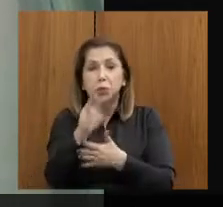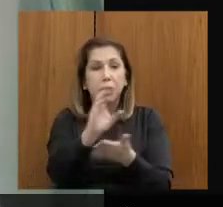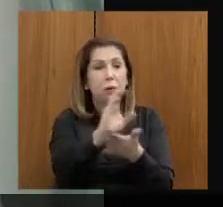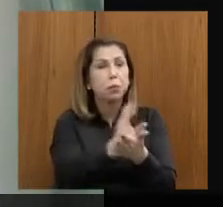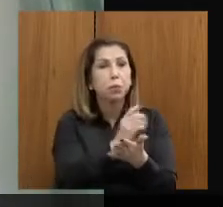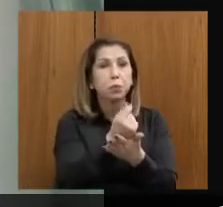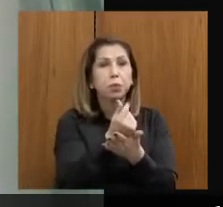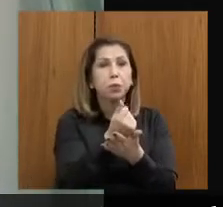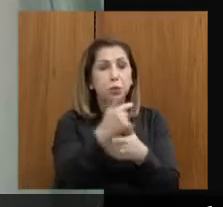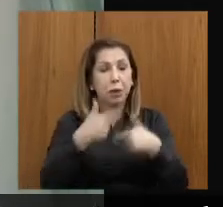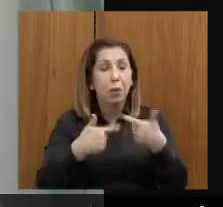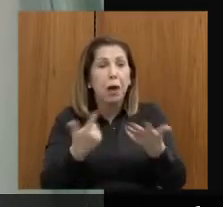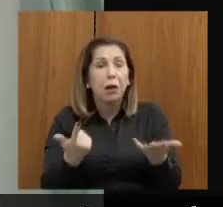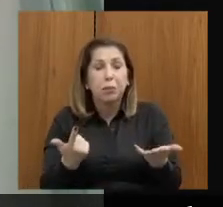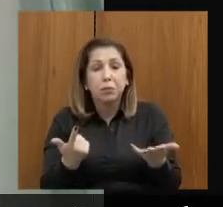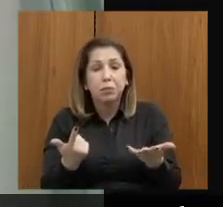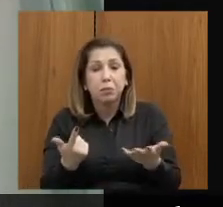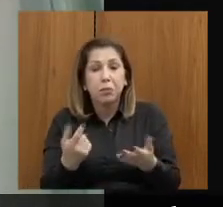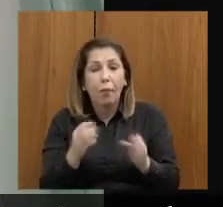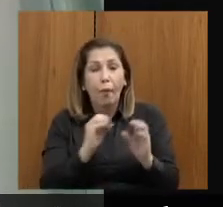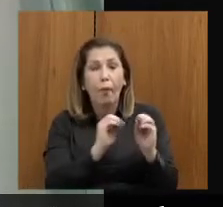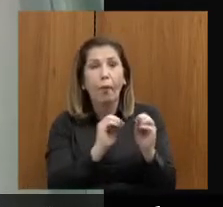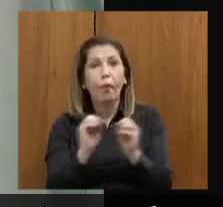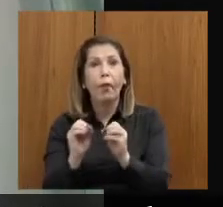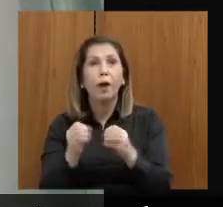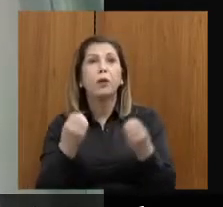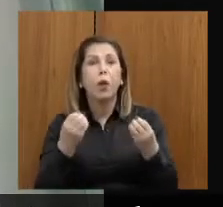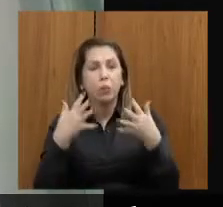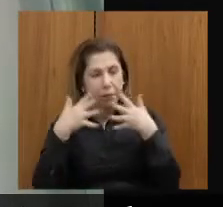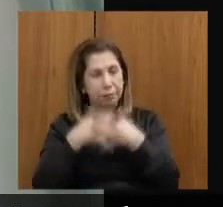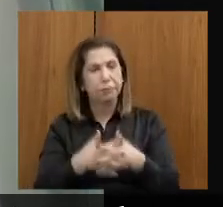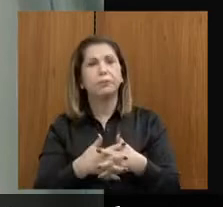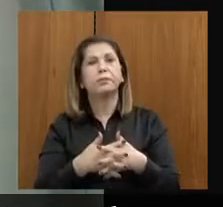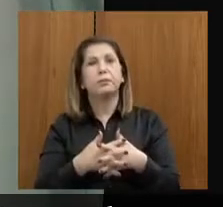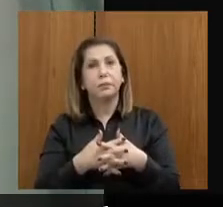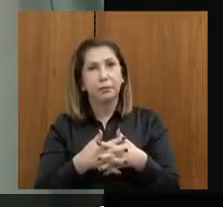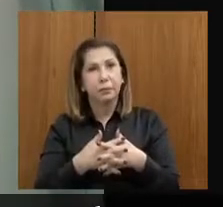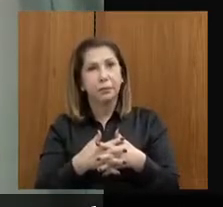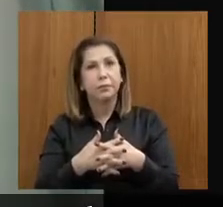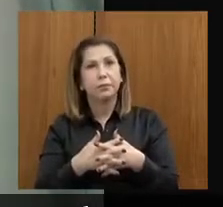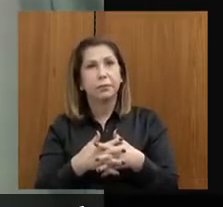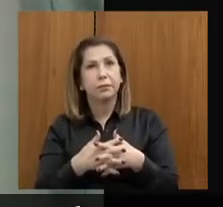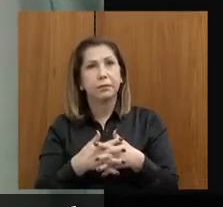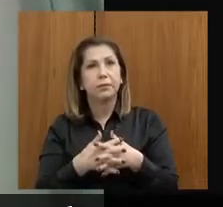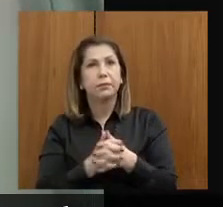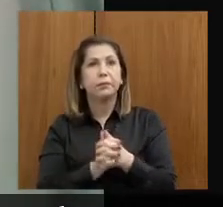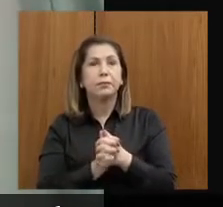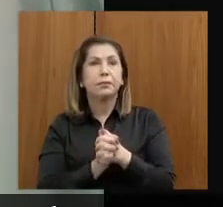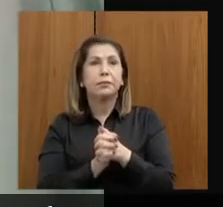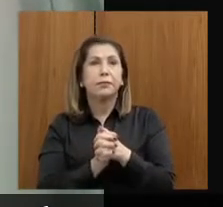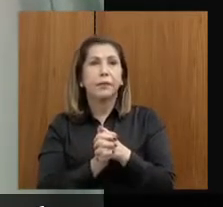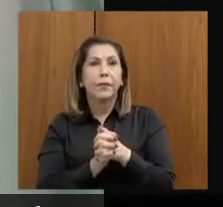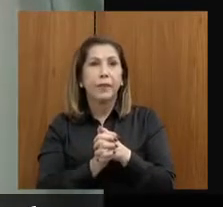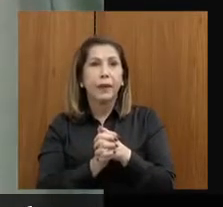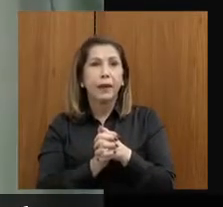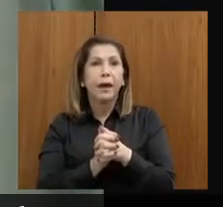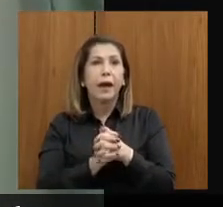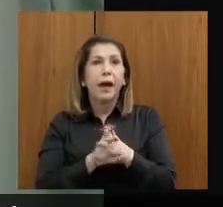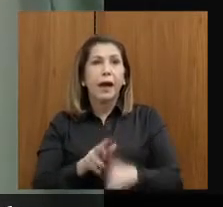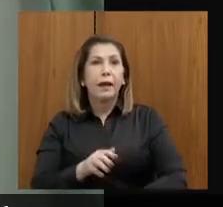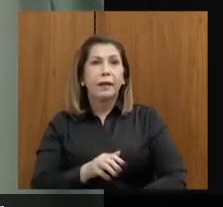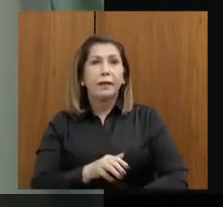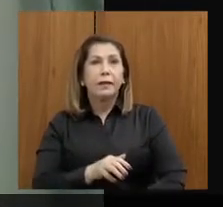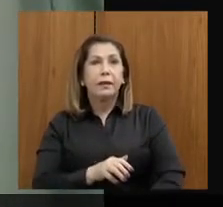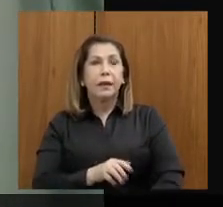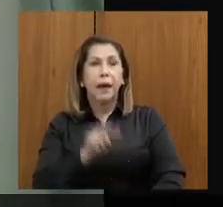orçamento para desenvolver seu trabalho isso é muito sabe e é mais assim a gente vê que é os povos não dá até